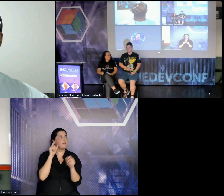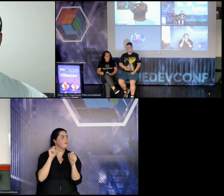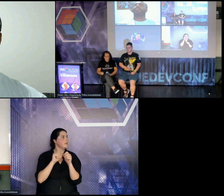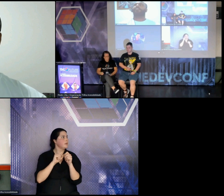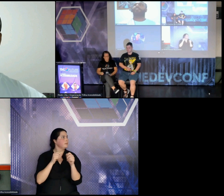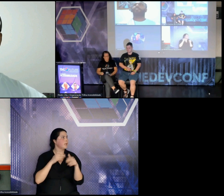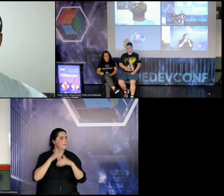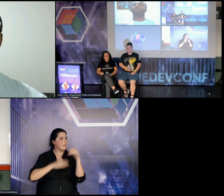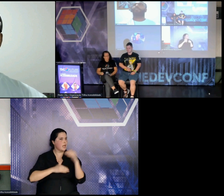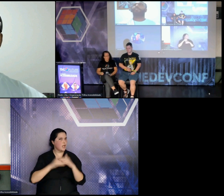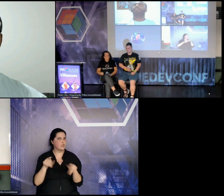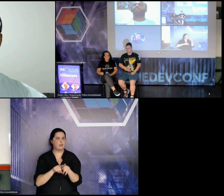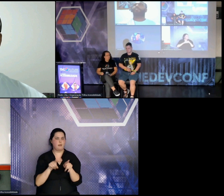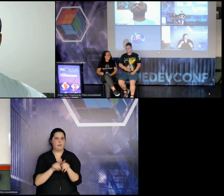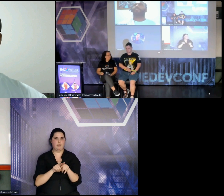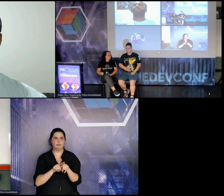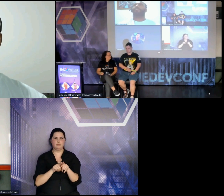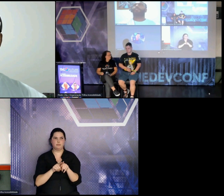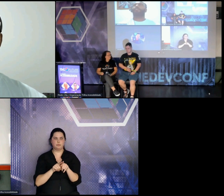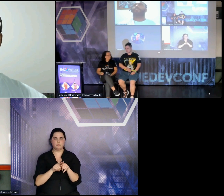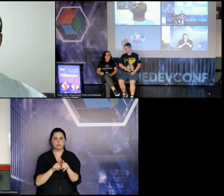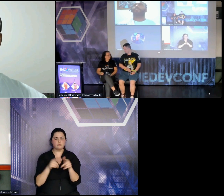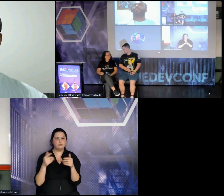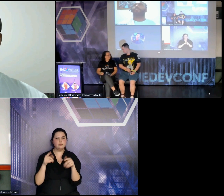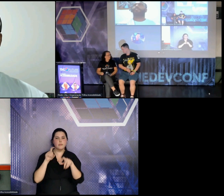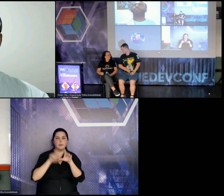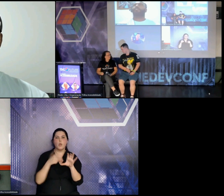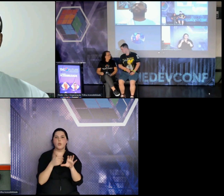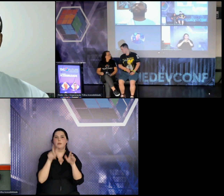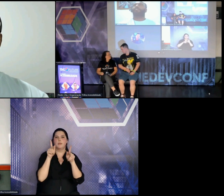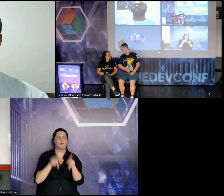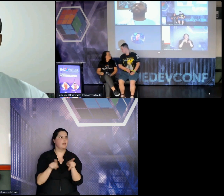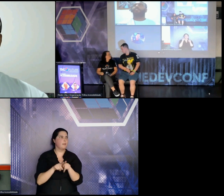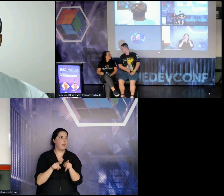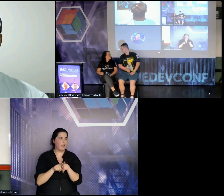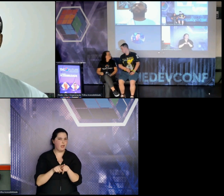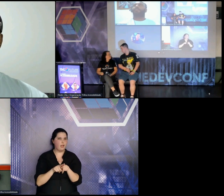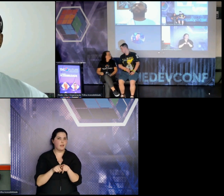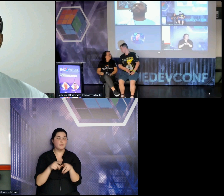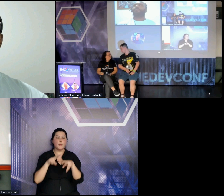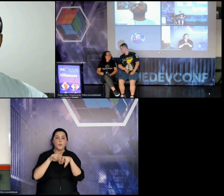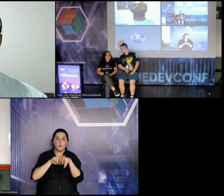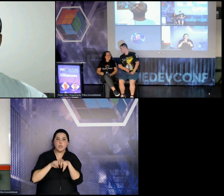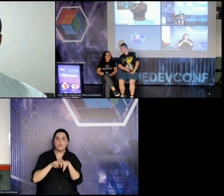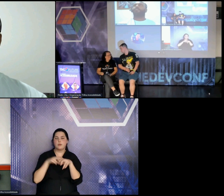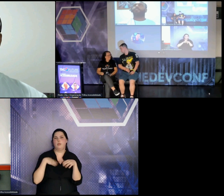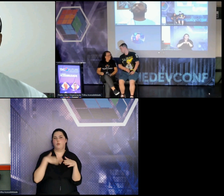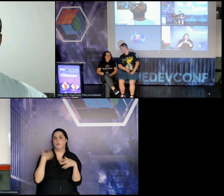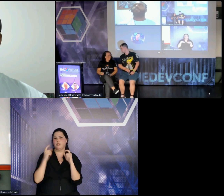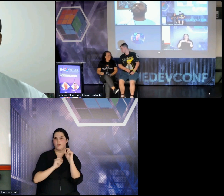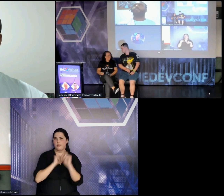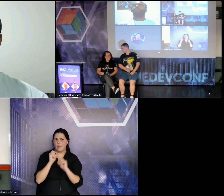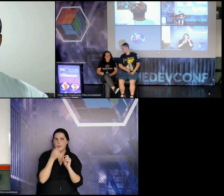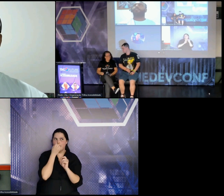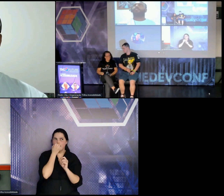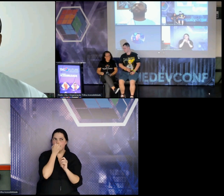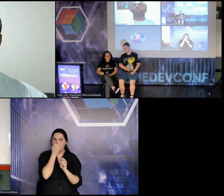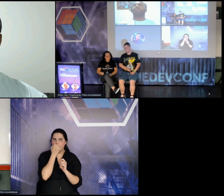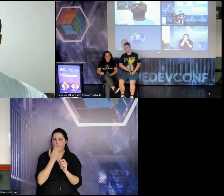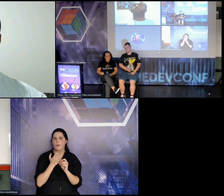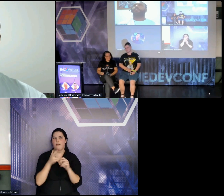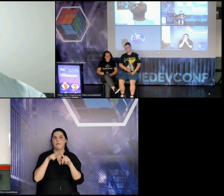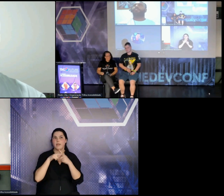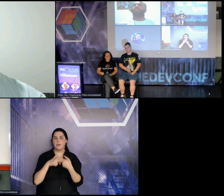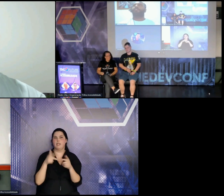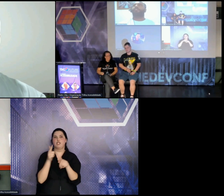atividades sem ter dependências, né, de outras pessoas. E para minha surpresa, e surpresa muito boa, as ferramentas